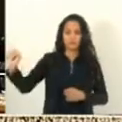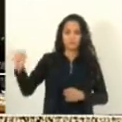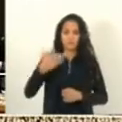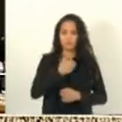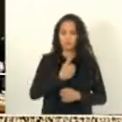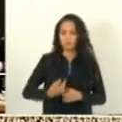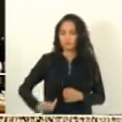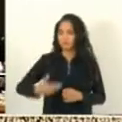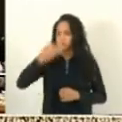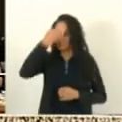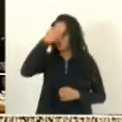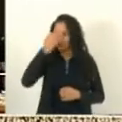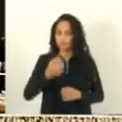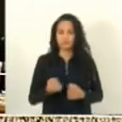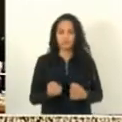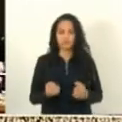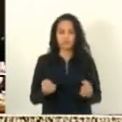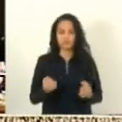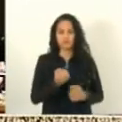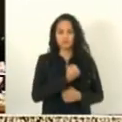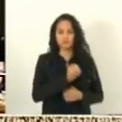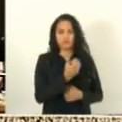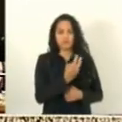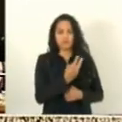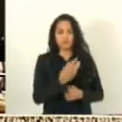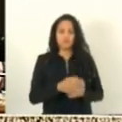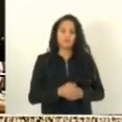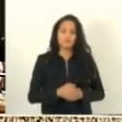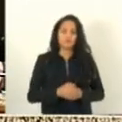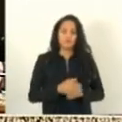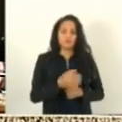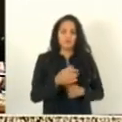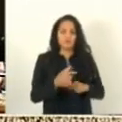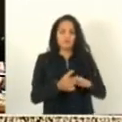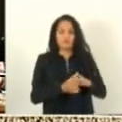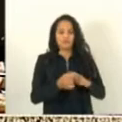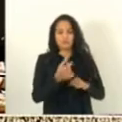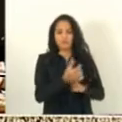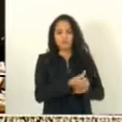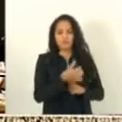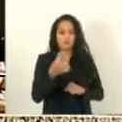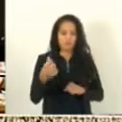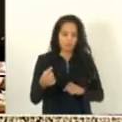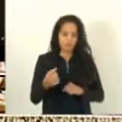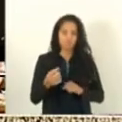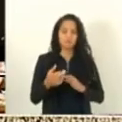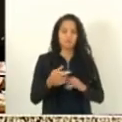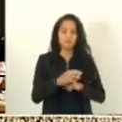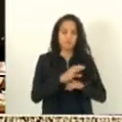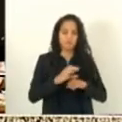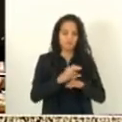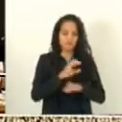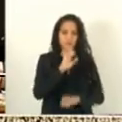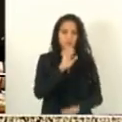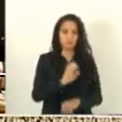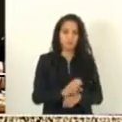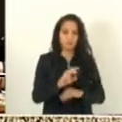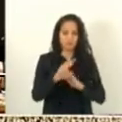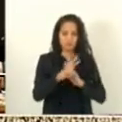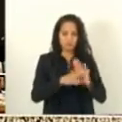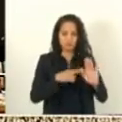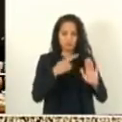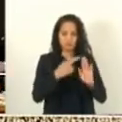Item número 3, discussão única nos termos do artigo 66, também parágrafo 6º da Constituição Estadual, de veto total ao projeto de